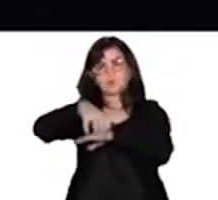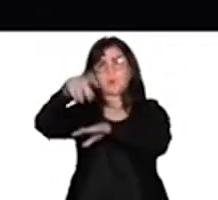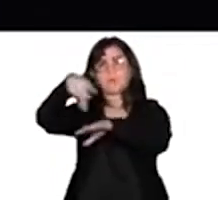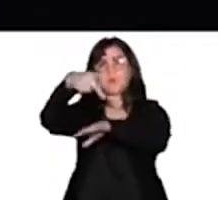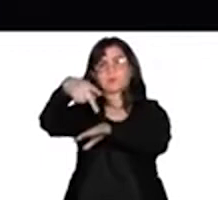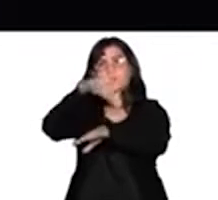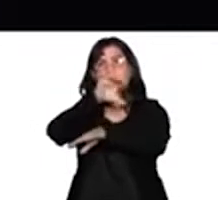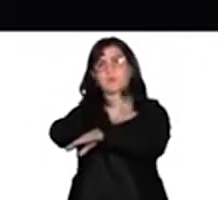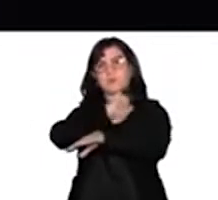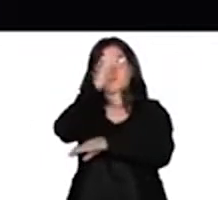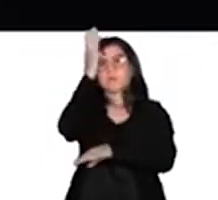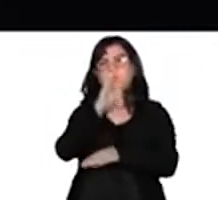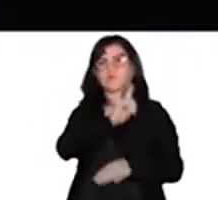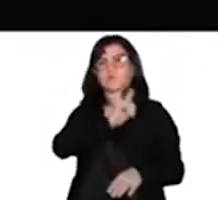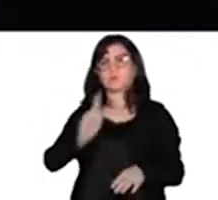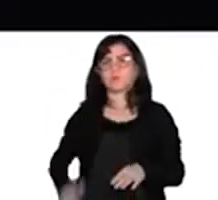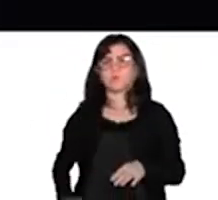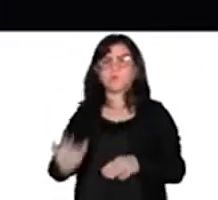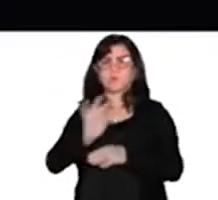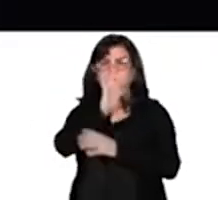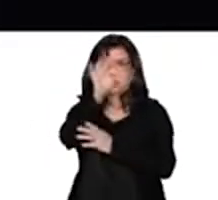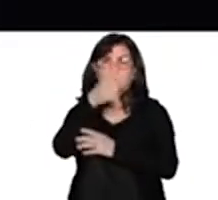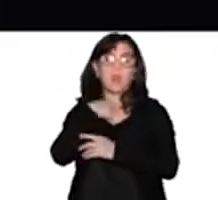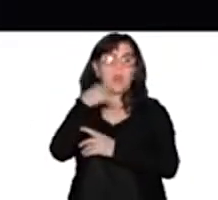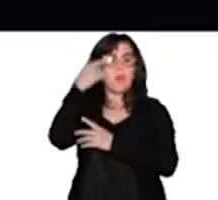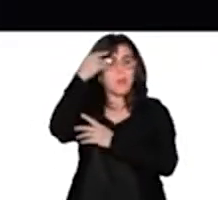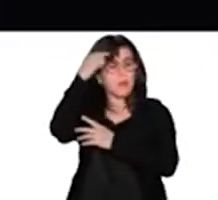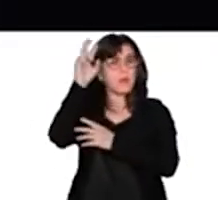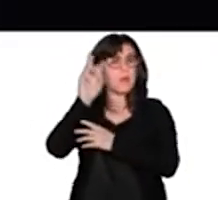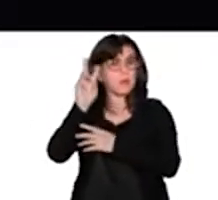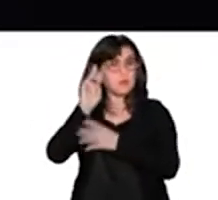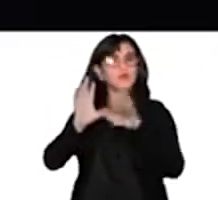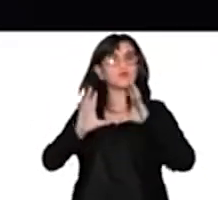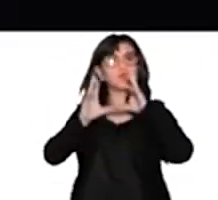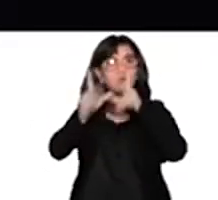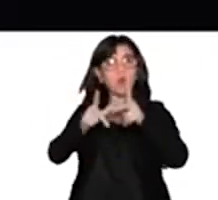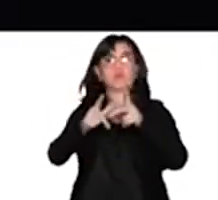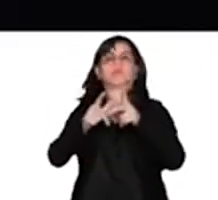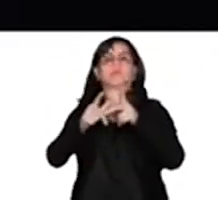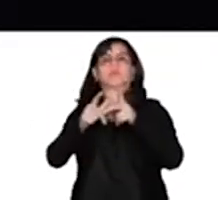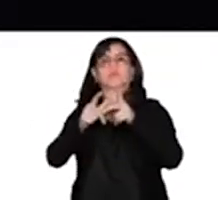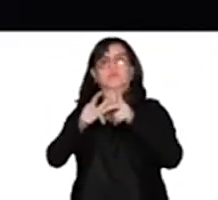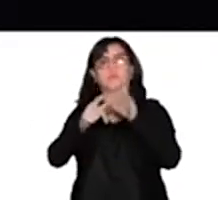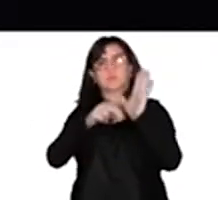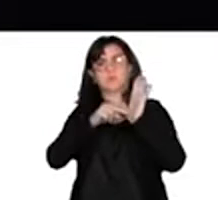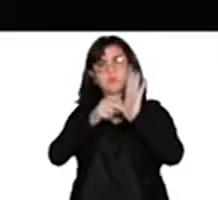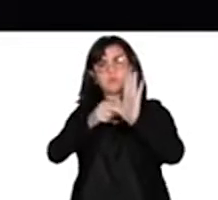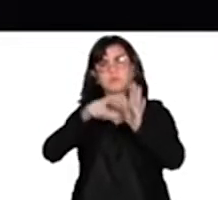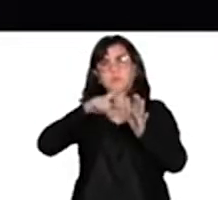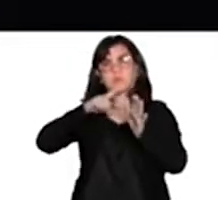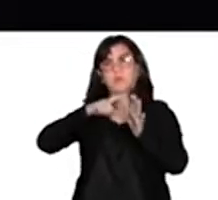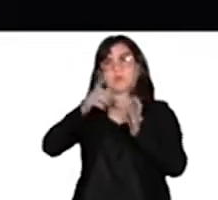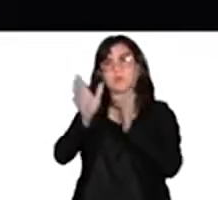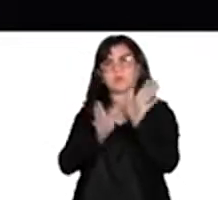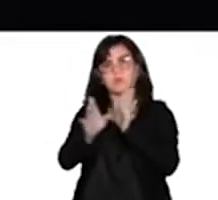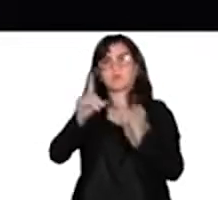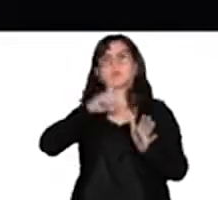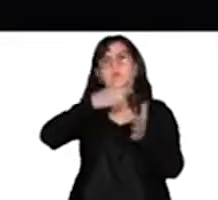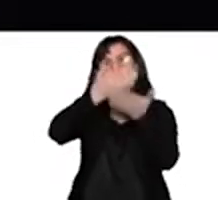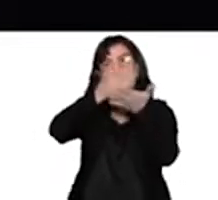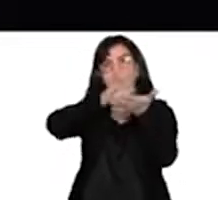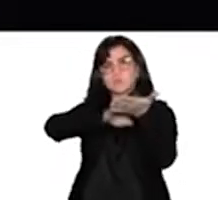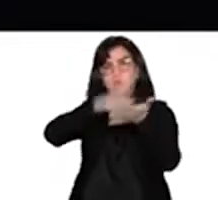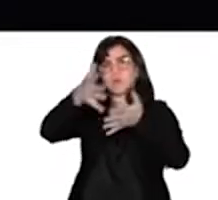Amada Brasil, Governo Federal. Lembrando que todas as apresentações são acessíveis a todos, porque temos a